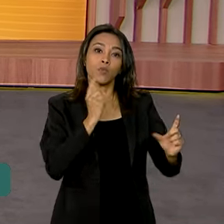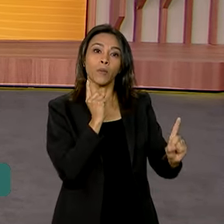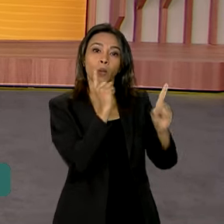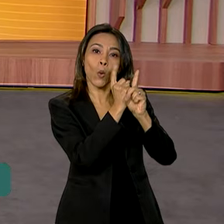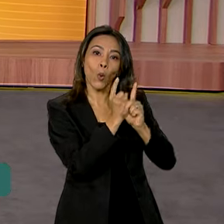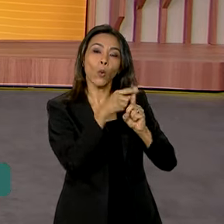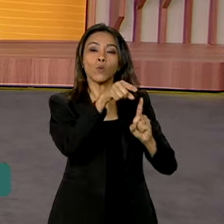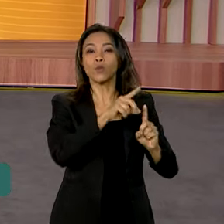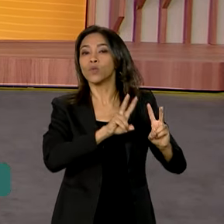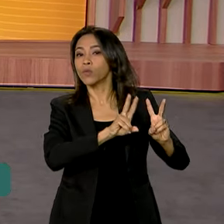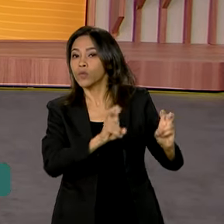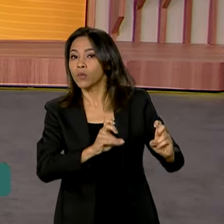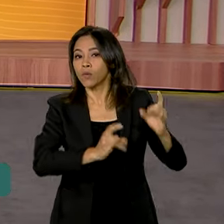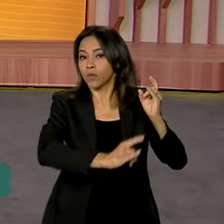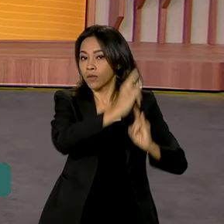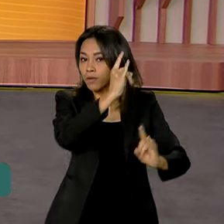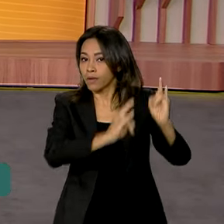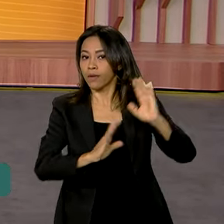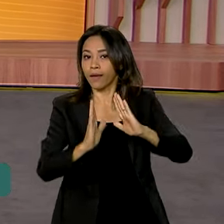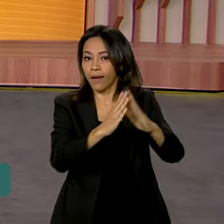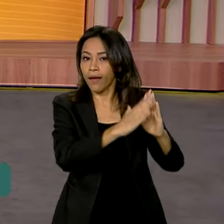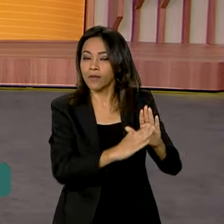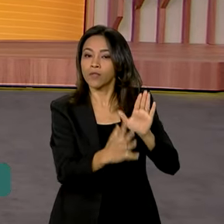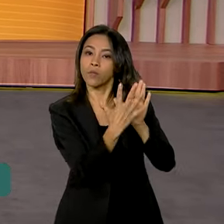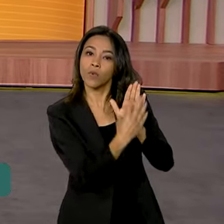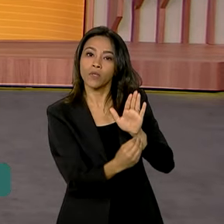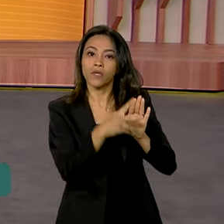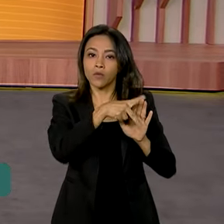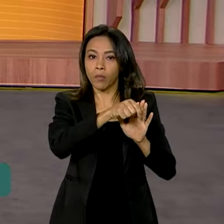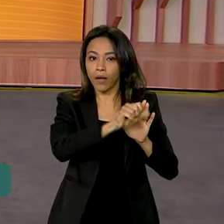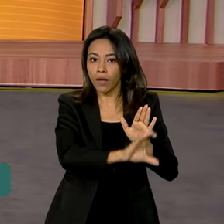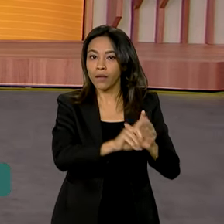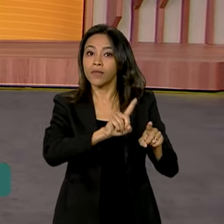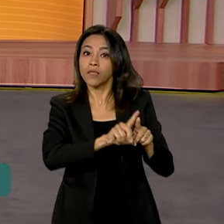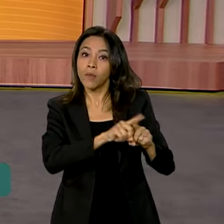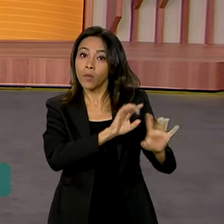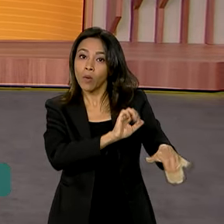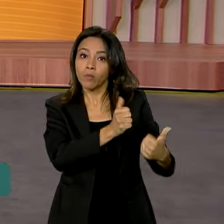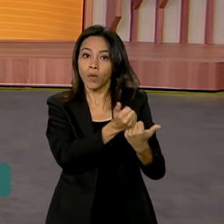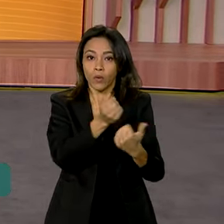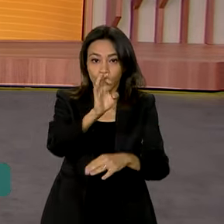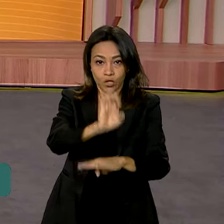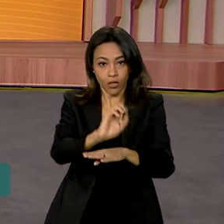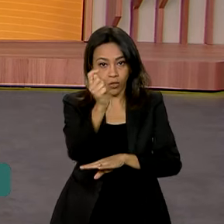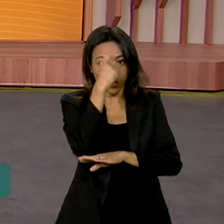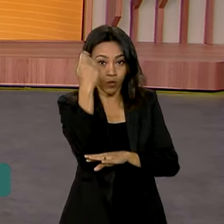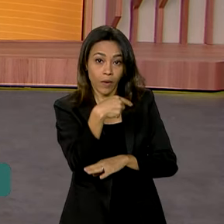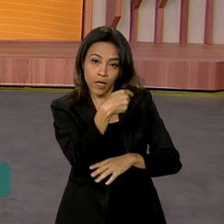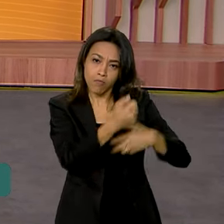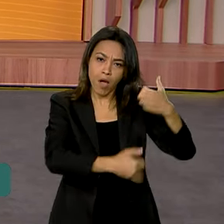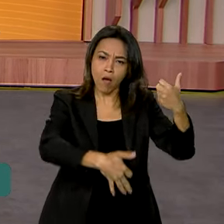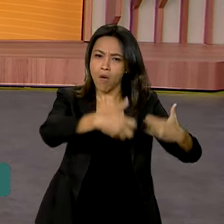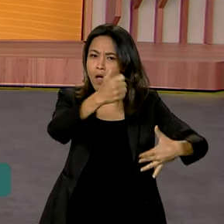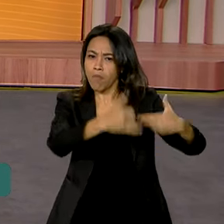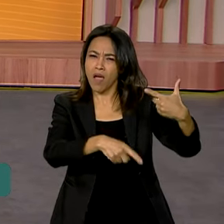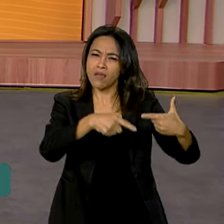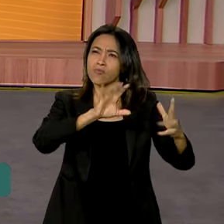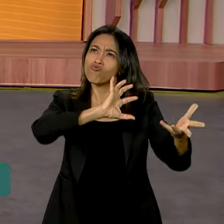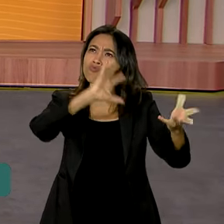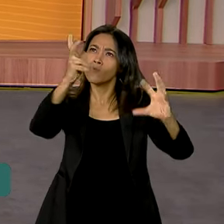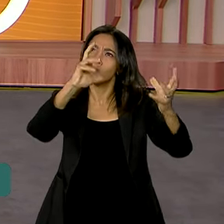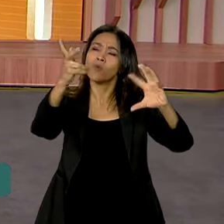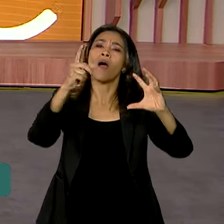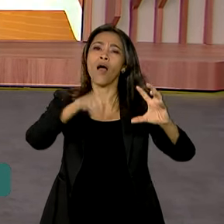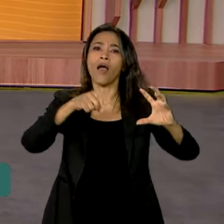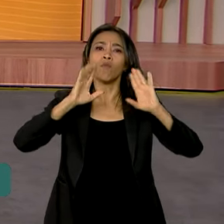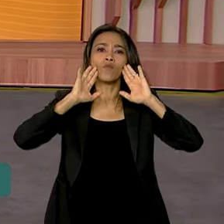Vida, o novo PAC e também sobre o socorro ao Rio Grande do Sul. Para o ministro, as mudanças climáticas tornam